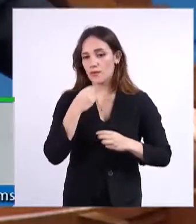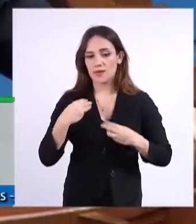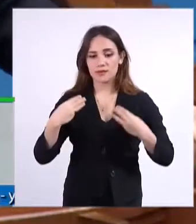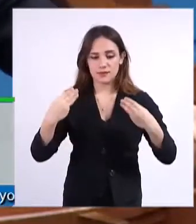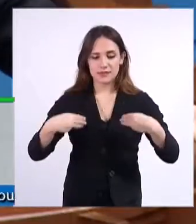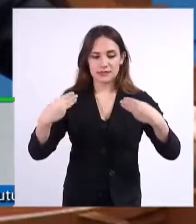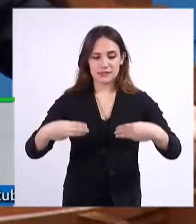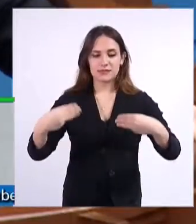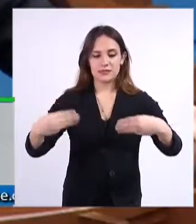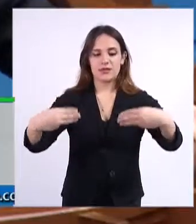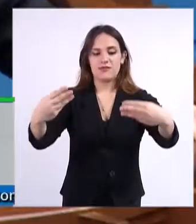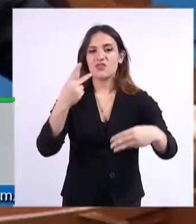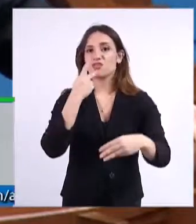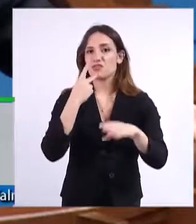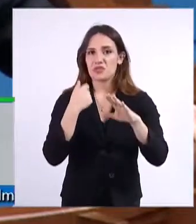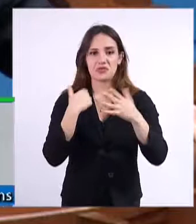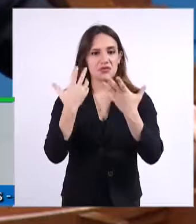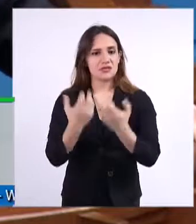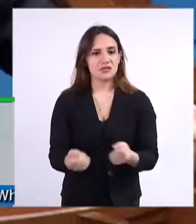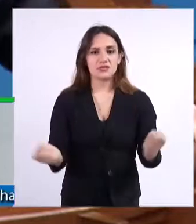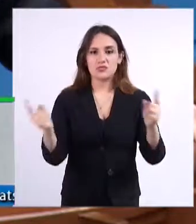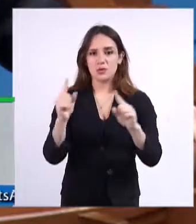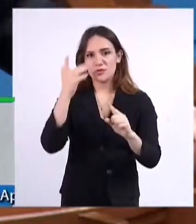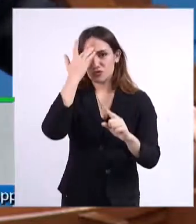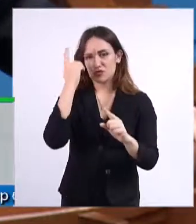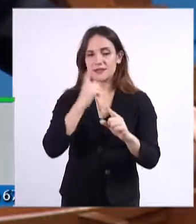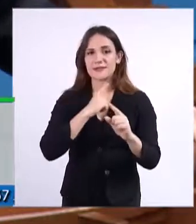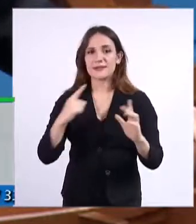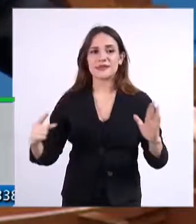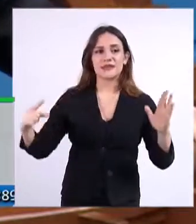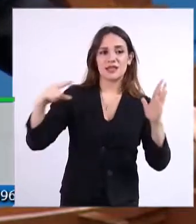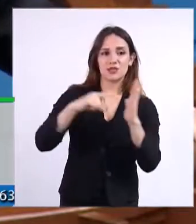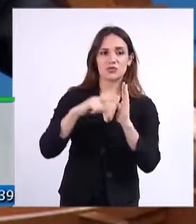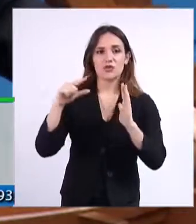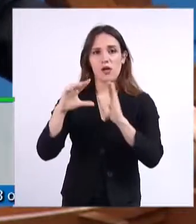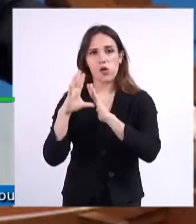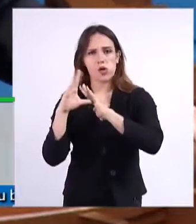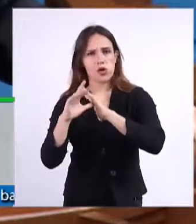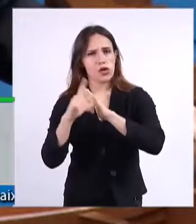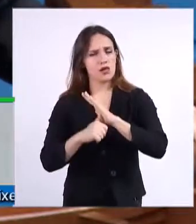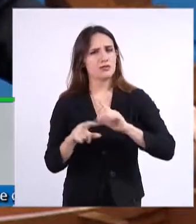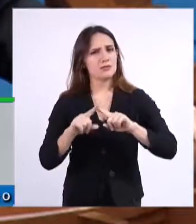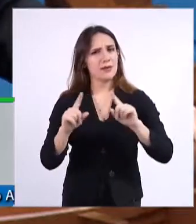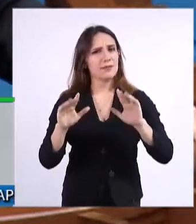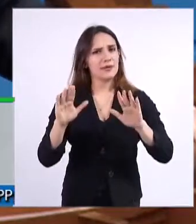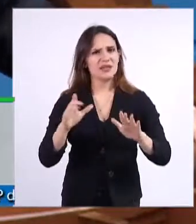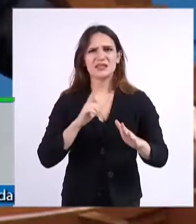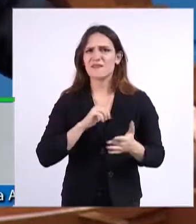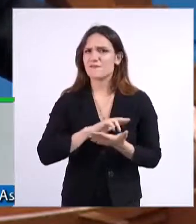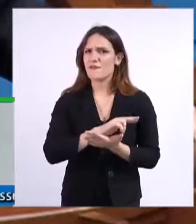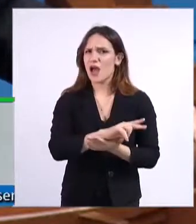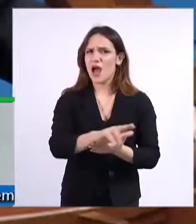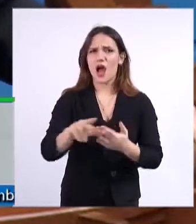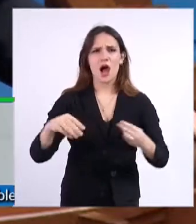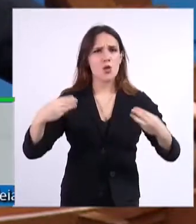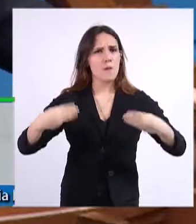pessoas com denúncias de corrupção. Vários ministros